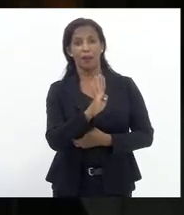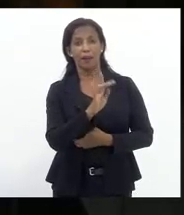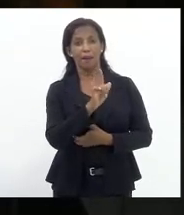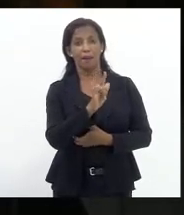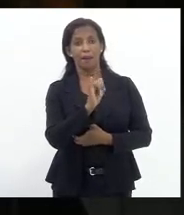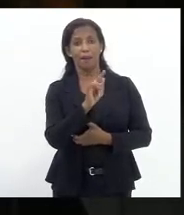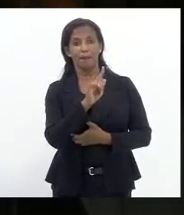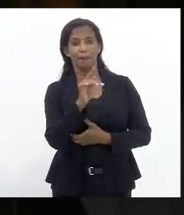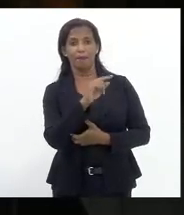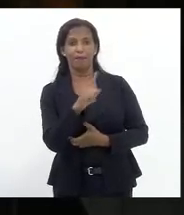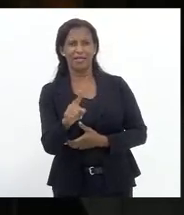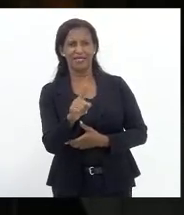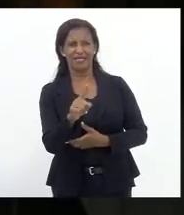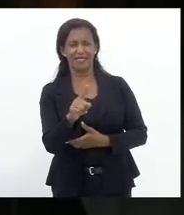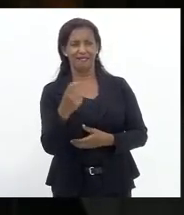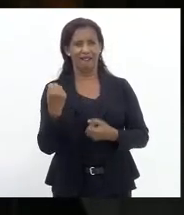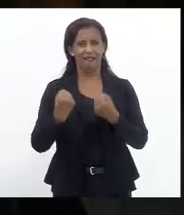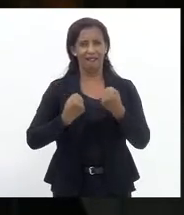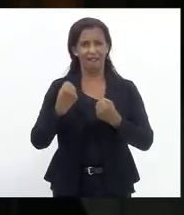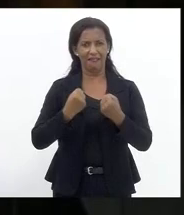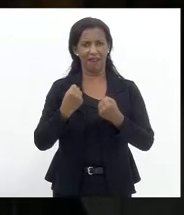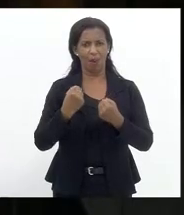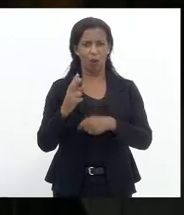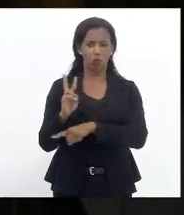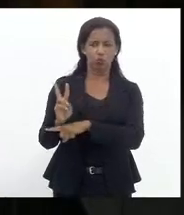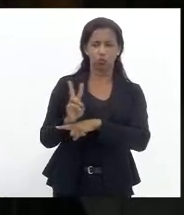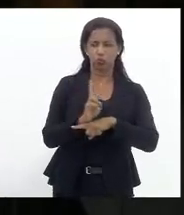que são feitas no estado do Rio de Janeiro,